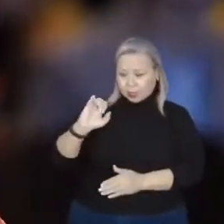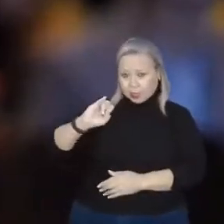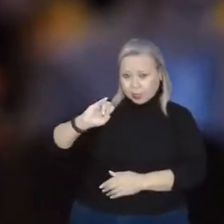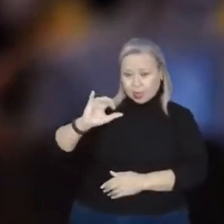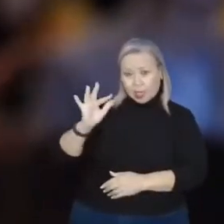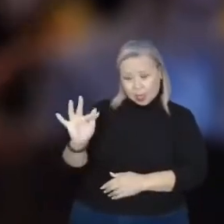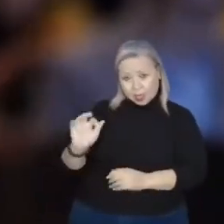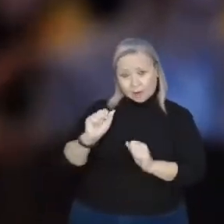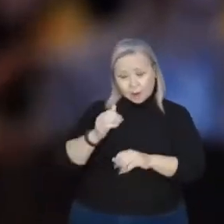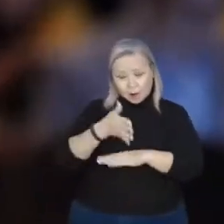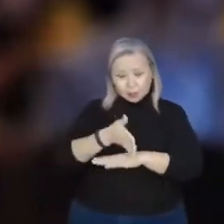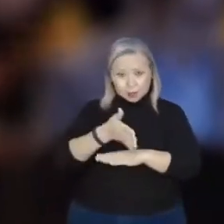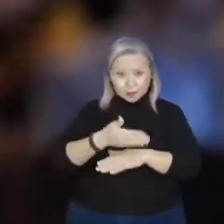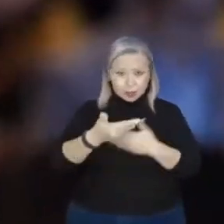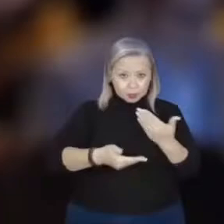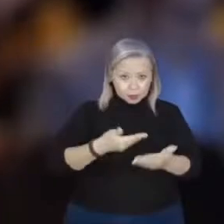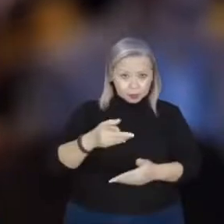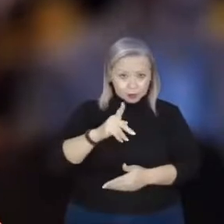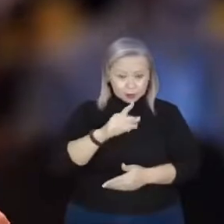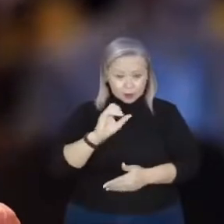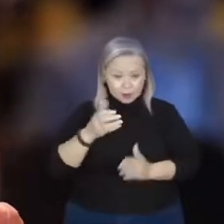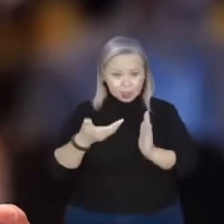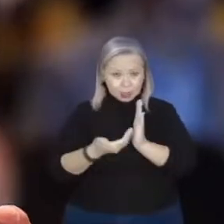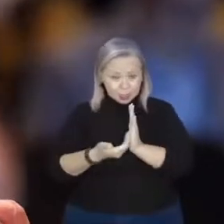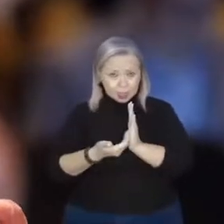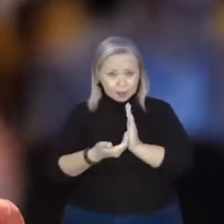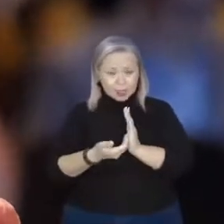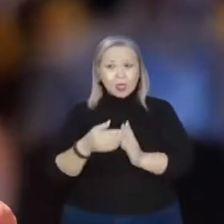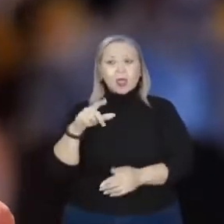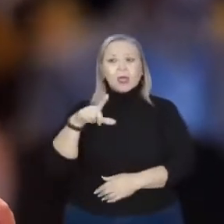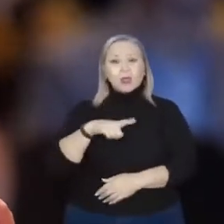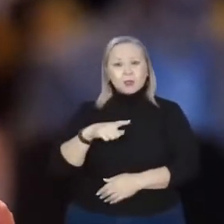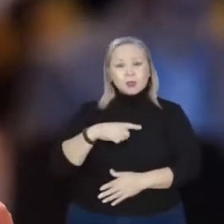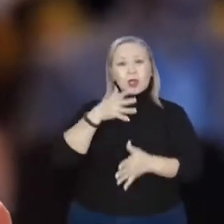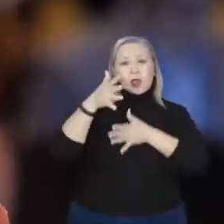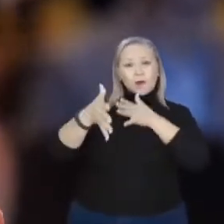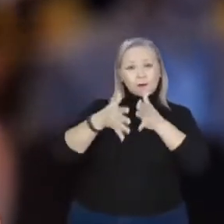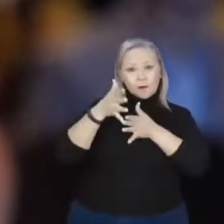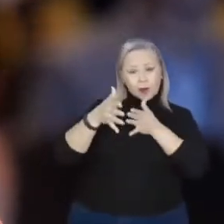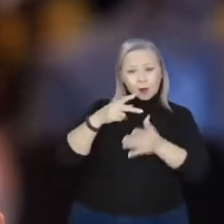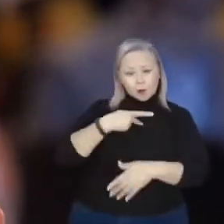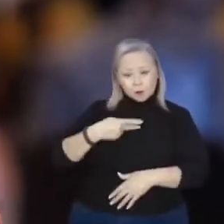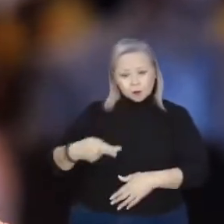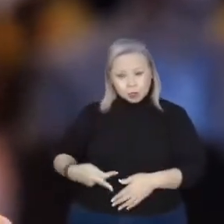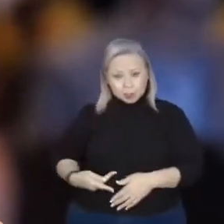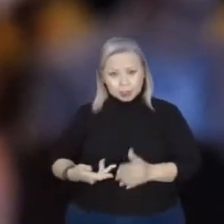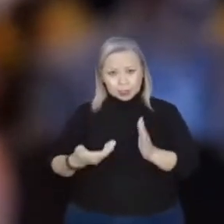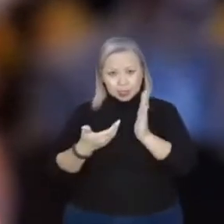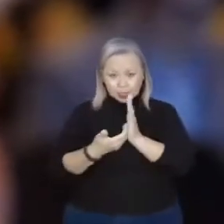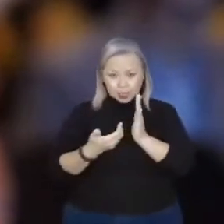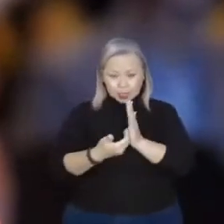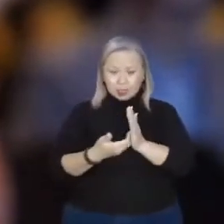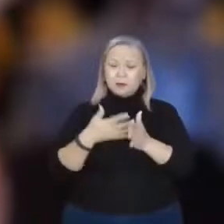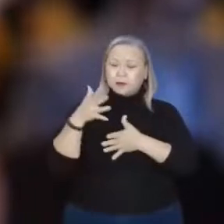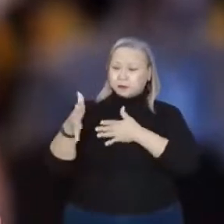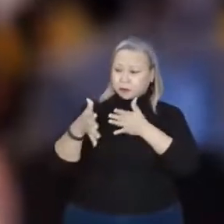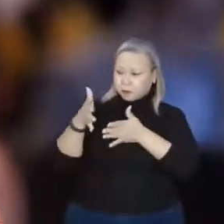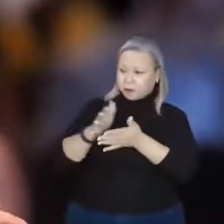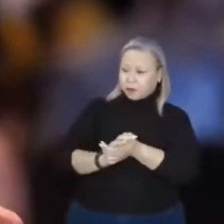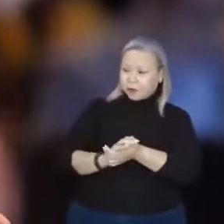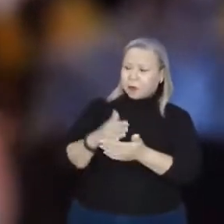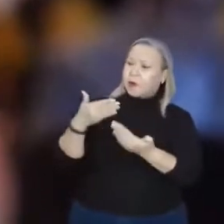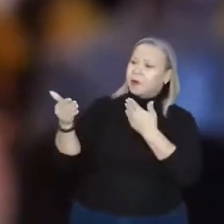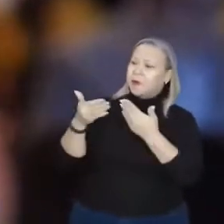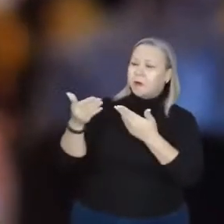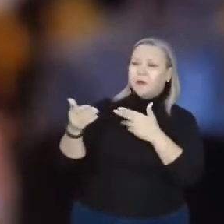na tramitação da PEC na Câmara. O senhor esteve, falou com o presidente da Câmara, Arthur Lira. Queria saber se os senhores conversaram sobre isso,